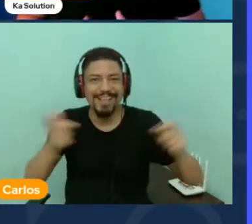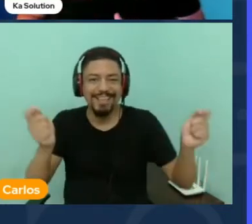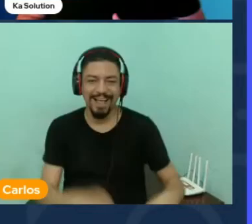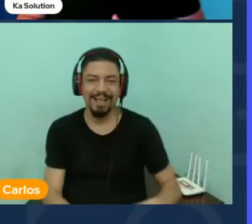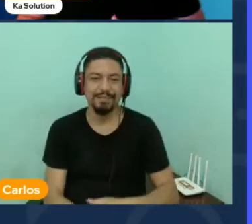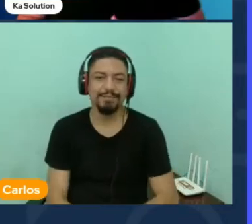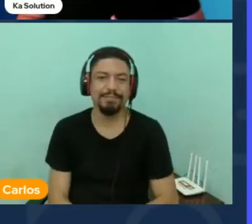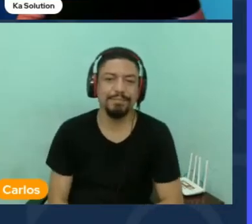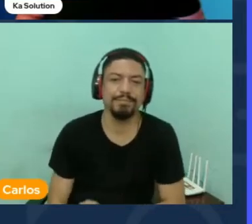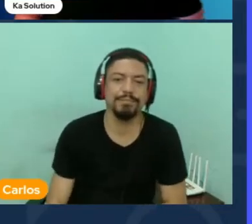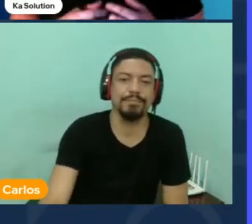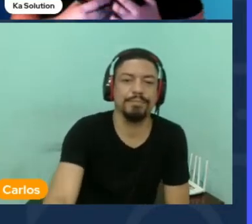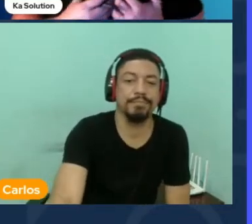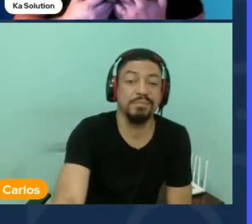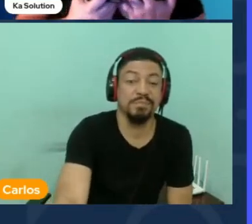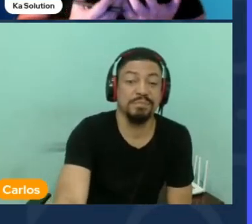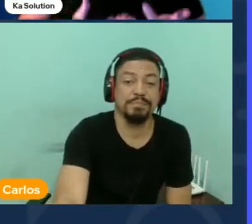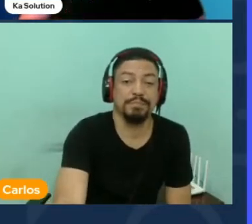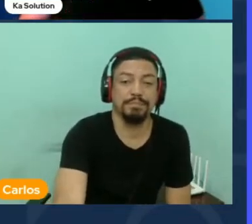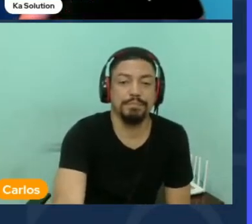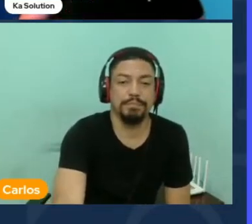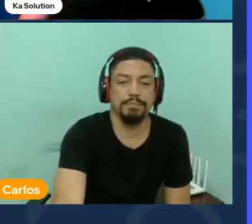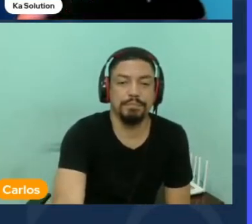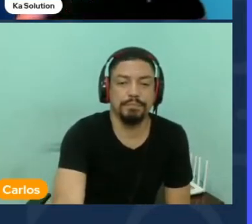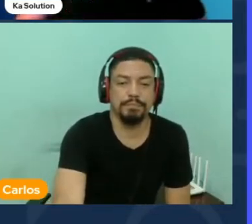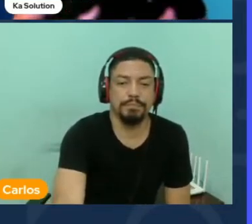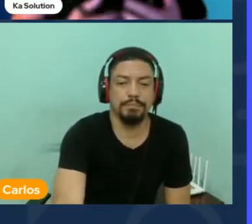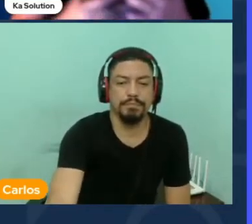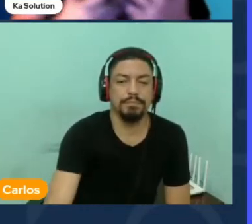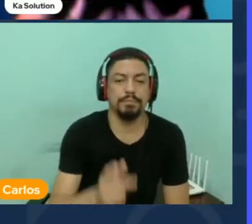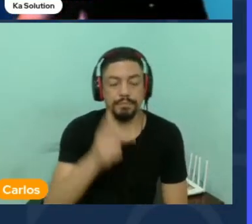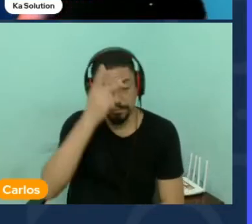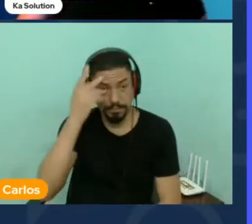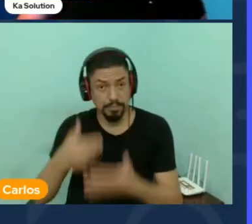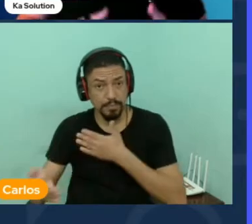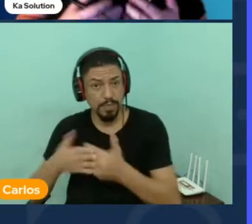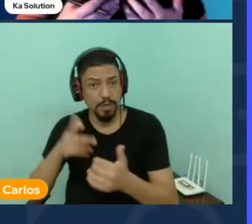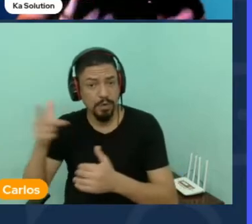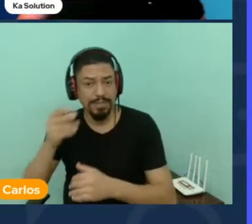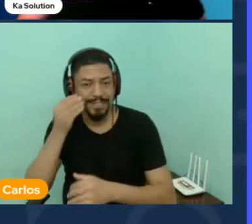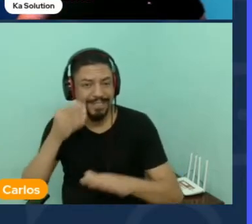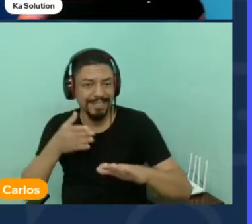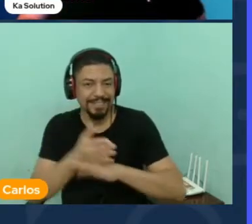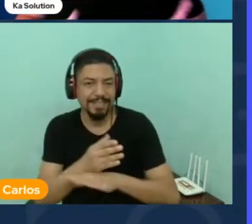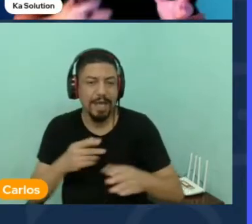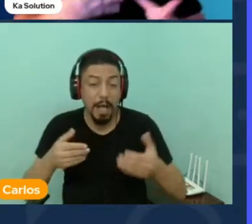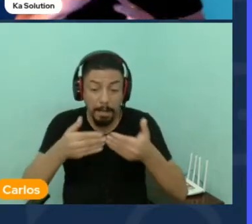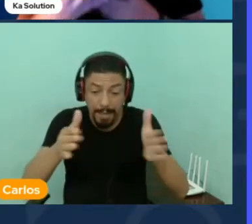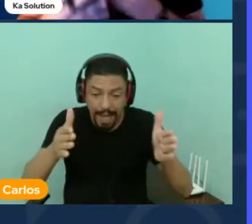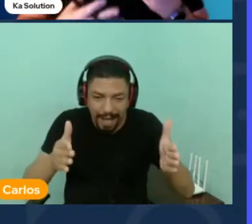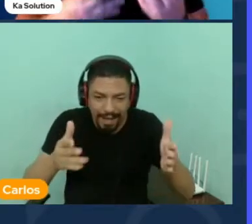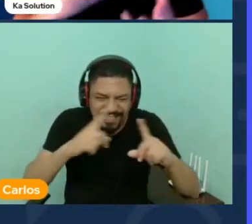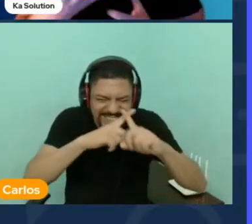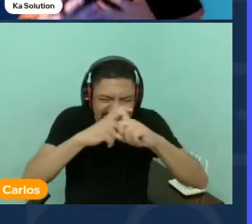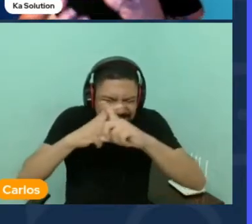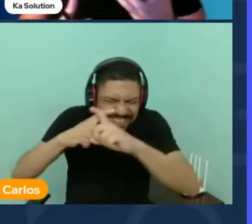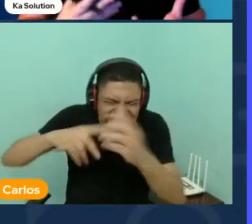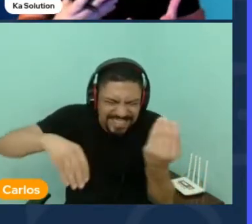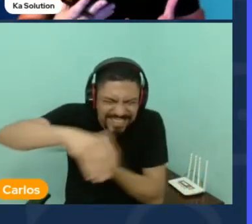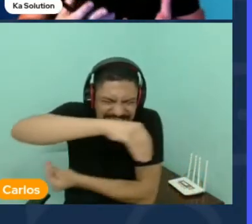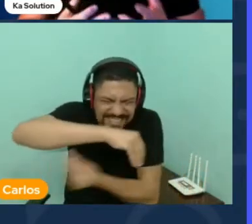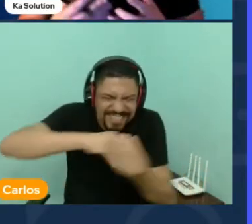dados, mais ninguém. Qualquer outro que tente acessar não consegue ler, não consegue entender, porque os dados